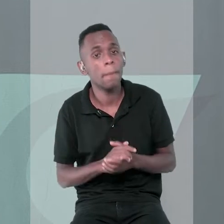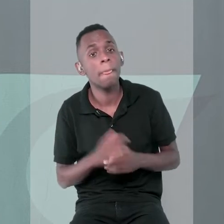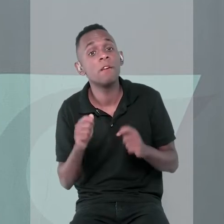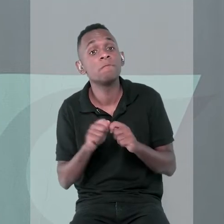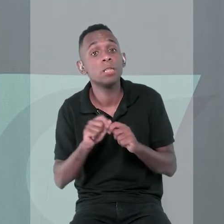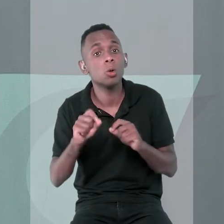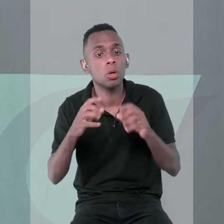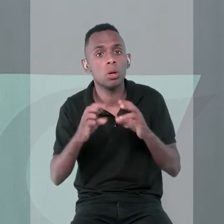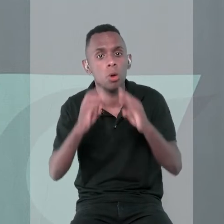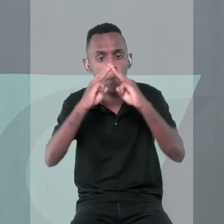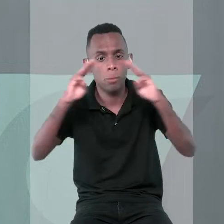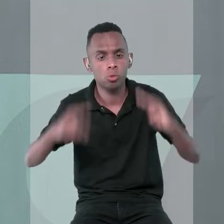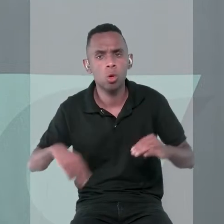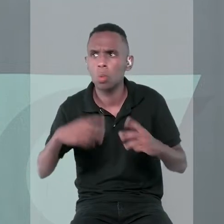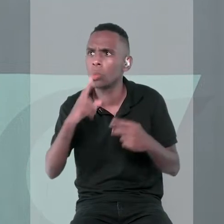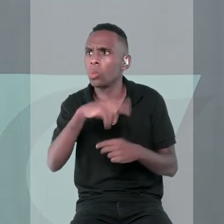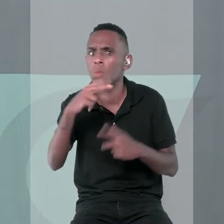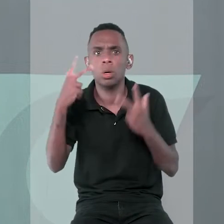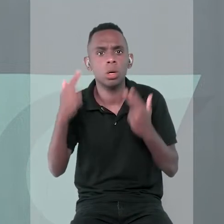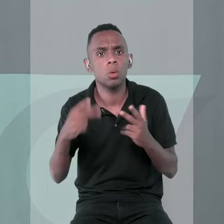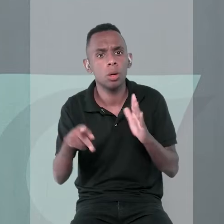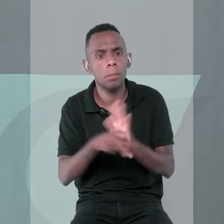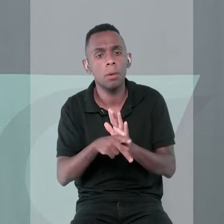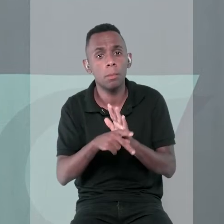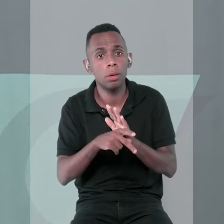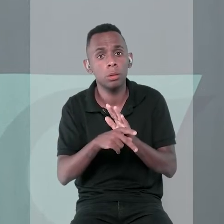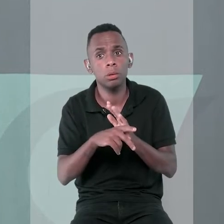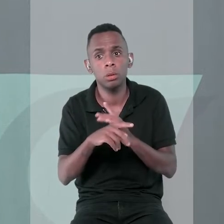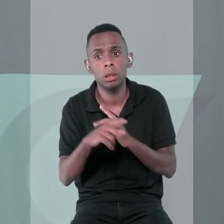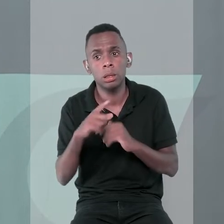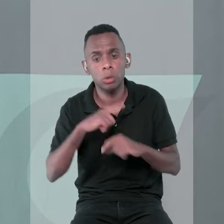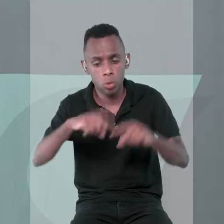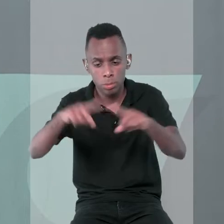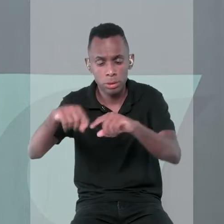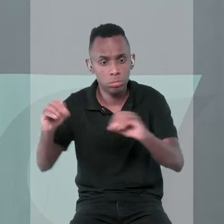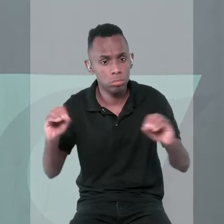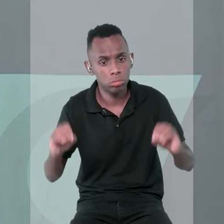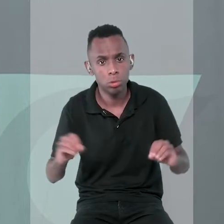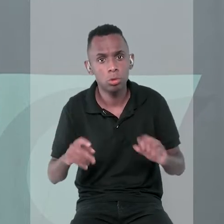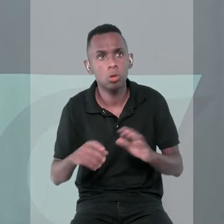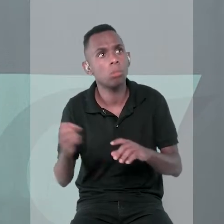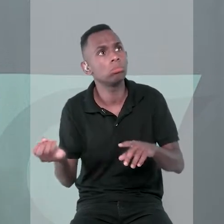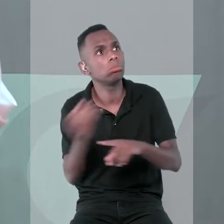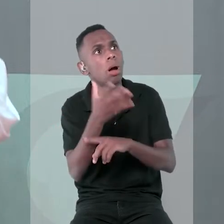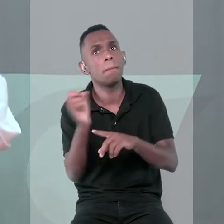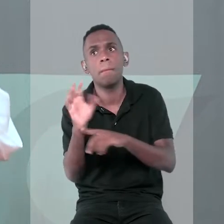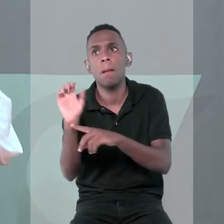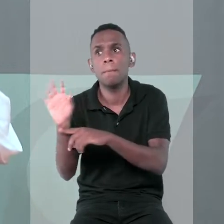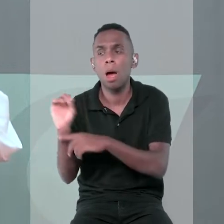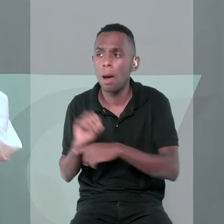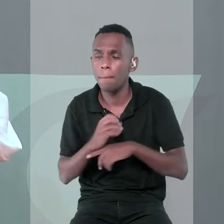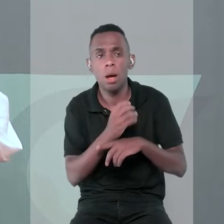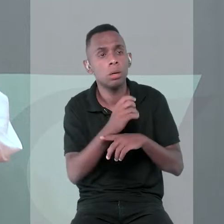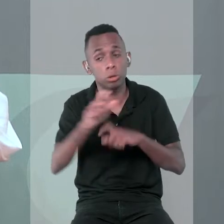fizeram um museu que eu nunca vi nada parecido. Ele é todo imersivo, Leila, ele não tem nenhum objeto, são só com projeções. E eles chamaram os